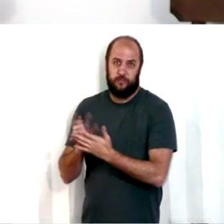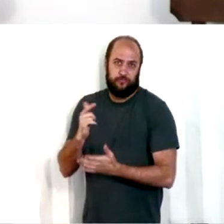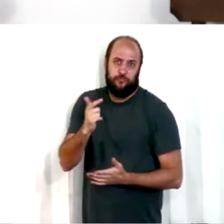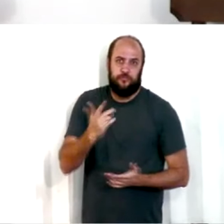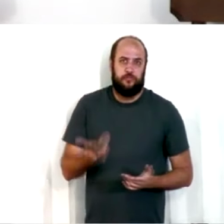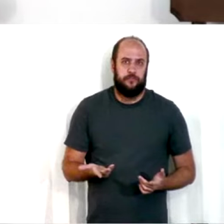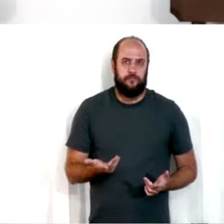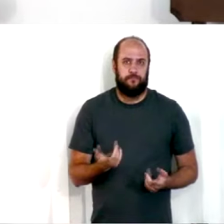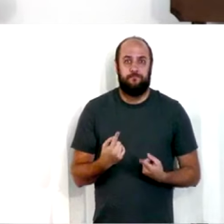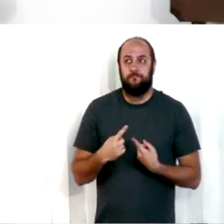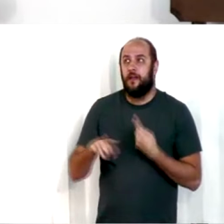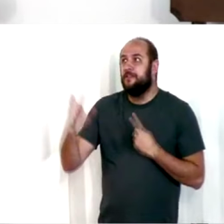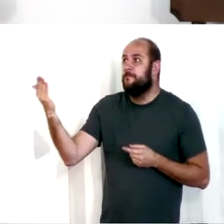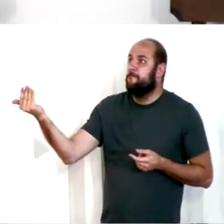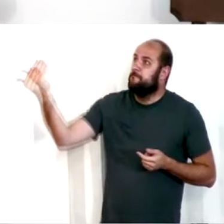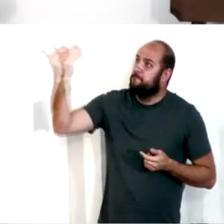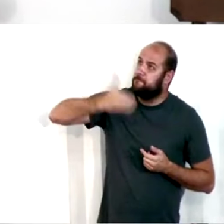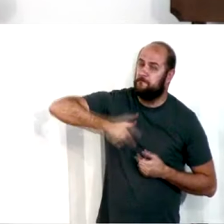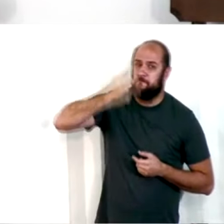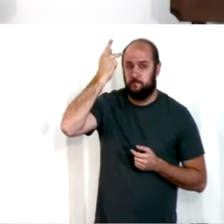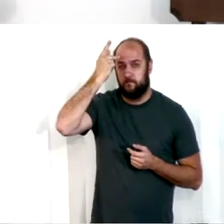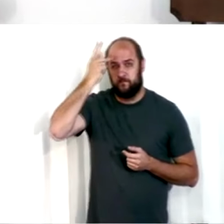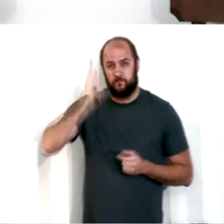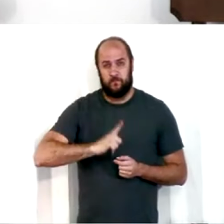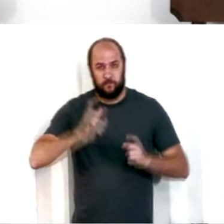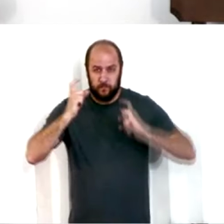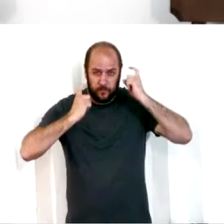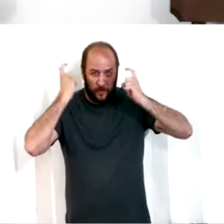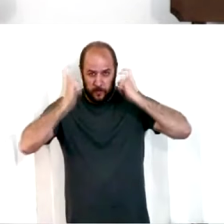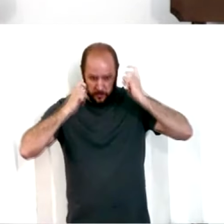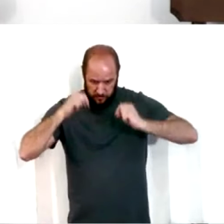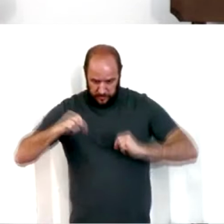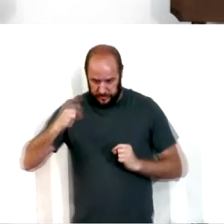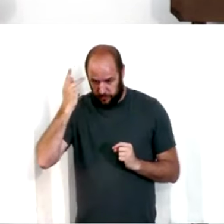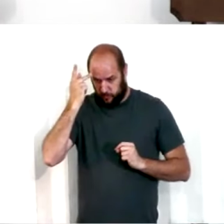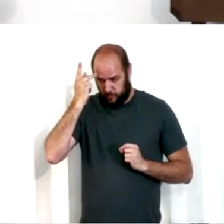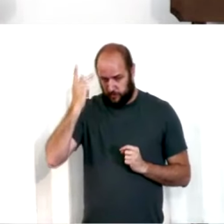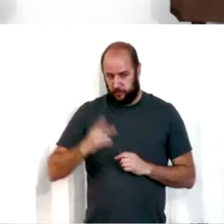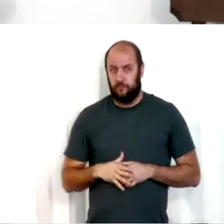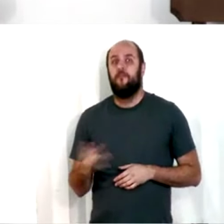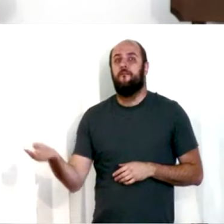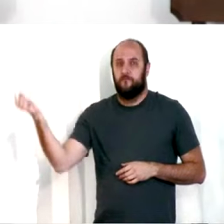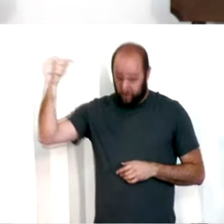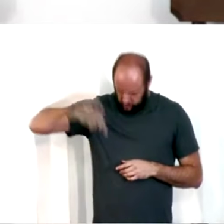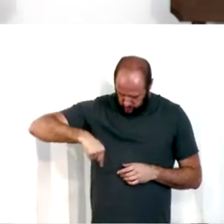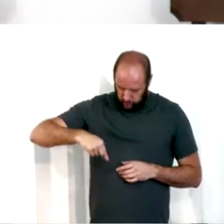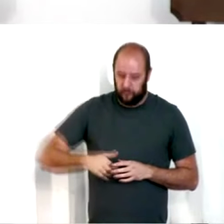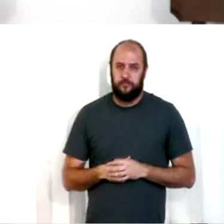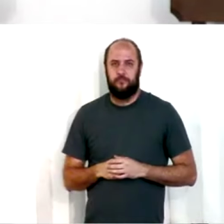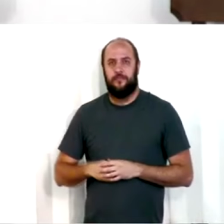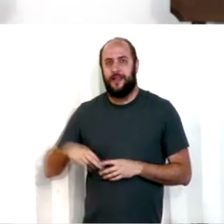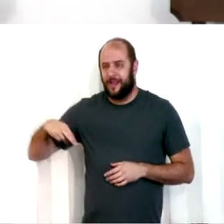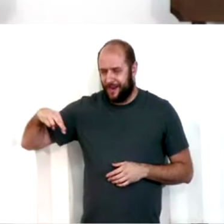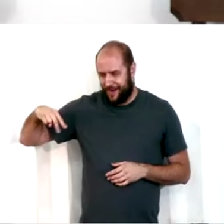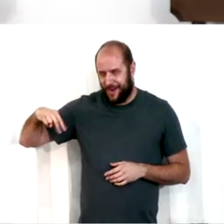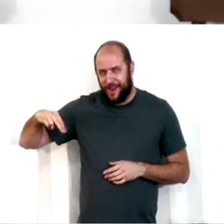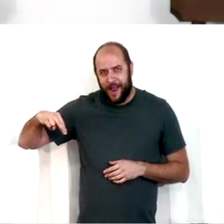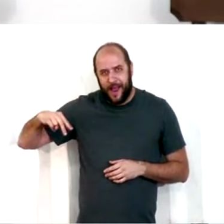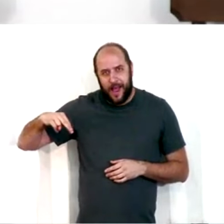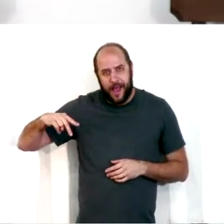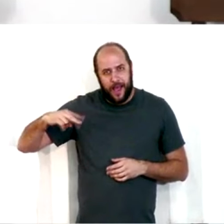ele viria para São Paulo. Tinha uma reunião de presbitério marcada. E ele veio para a reunião de presbitério a pé,